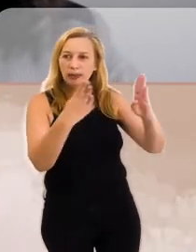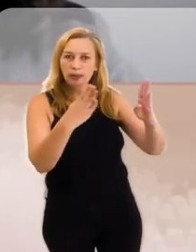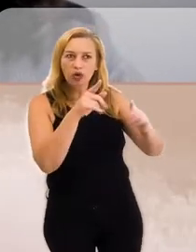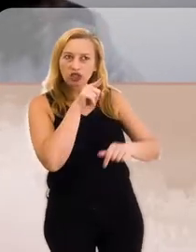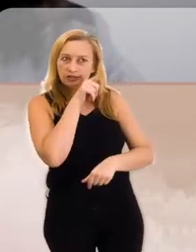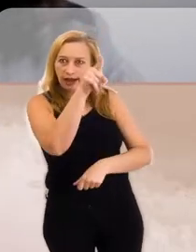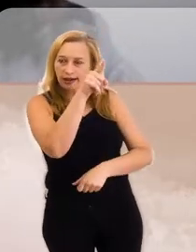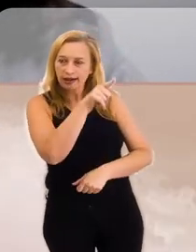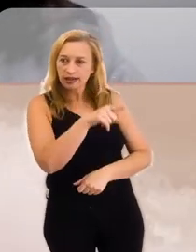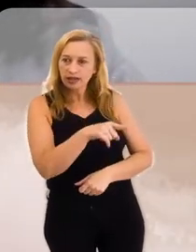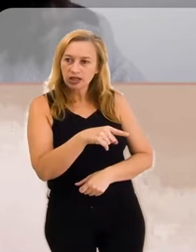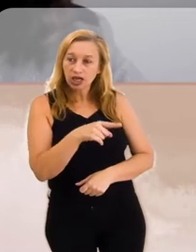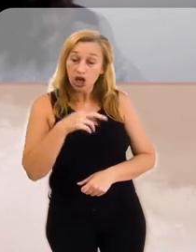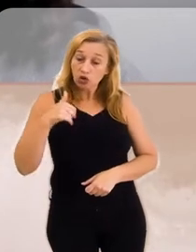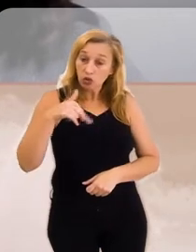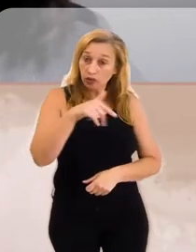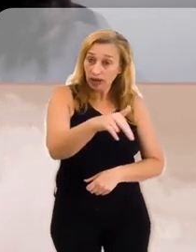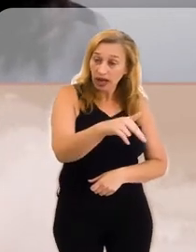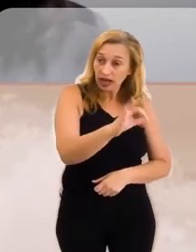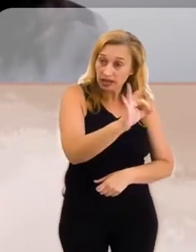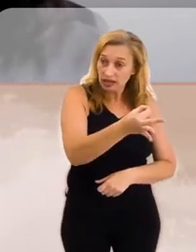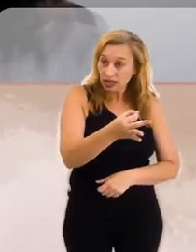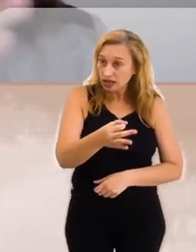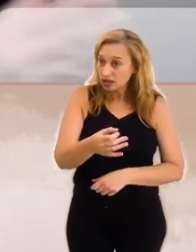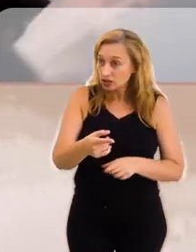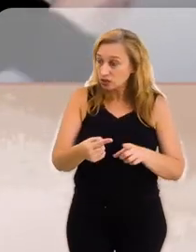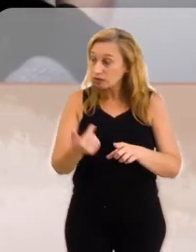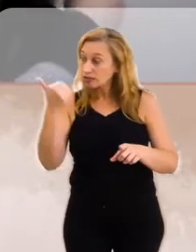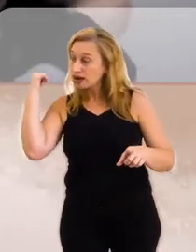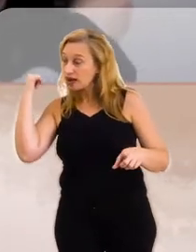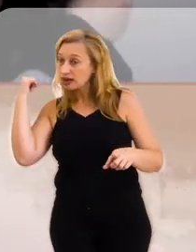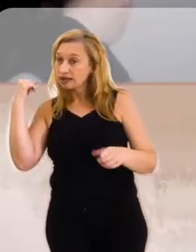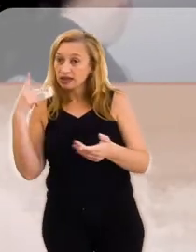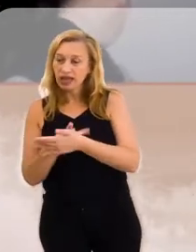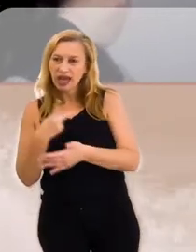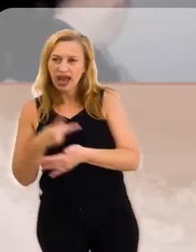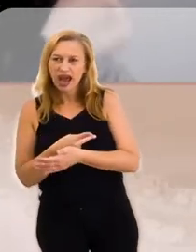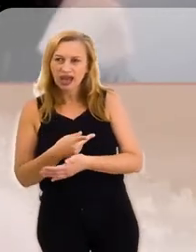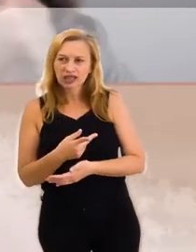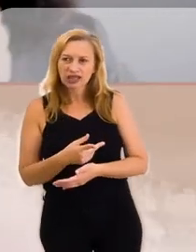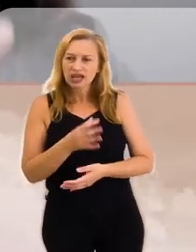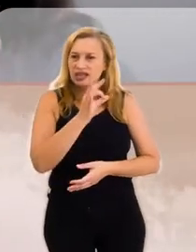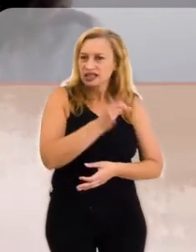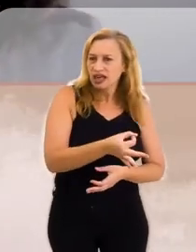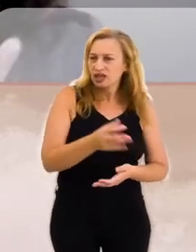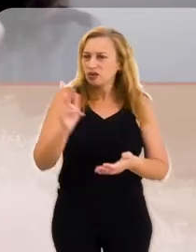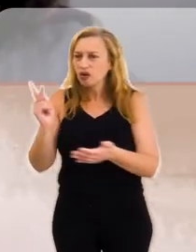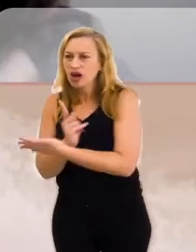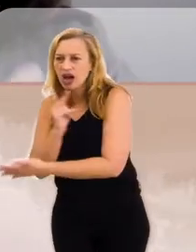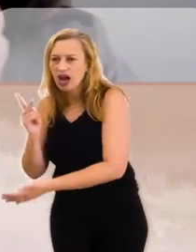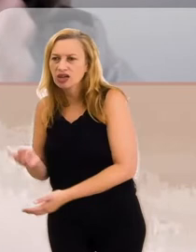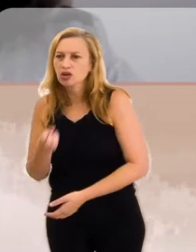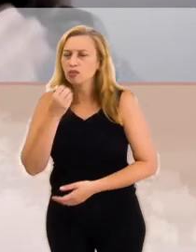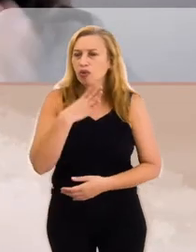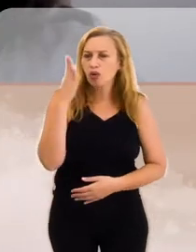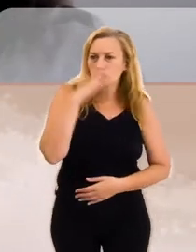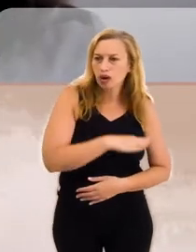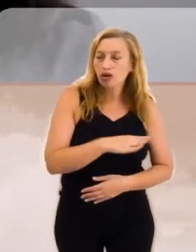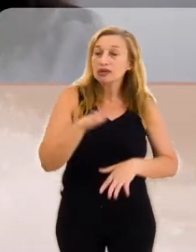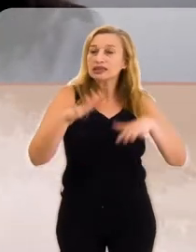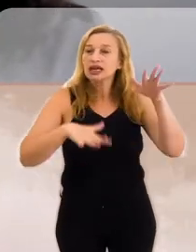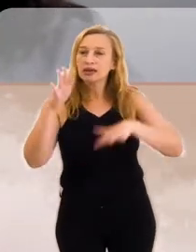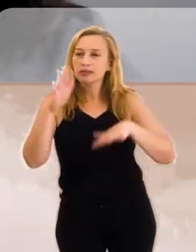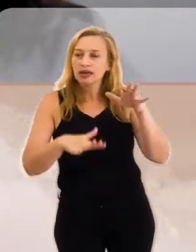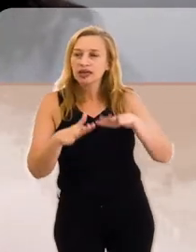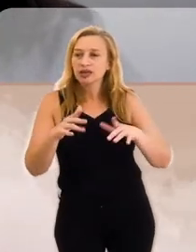quero chegar na porta que está ali eu estou indo para lá está certo Estou indo para casa tá errado certo errado verdadeiro ou falso bom